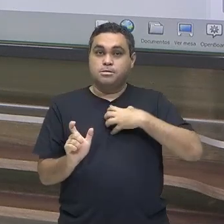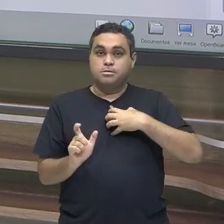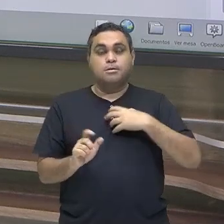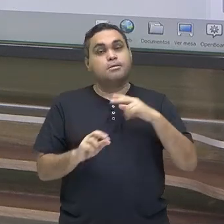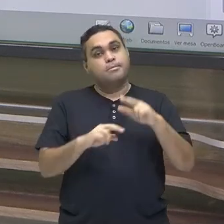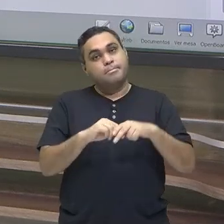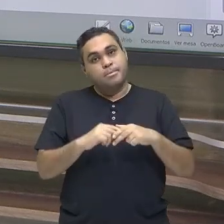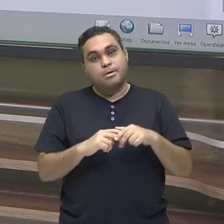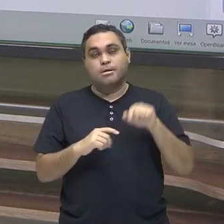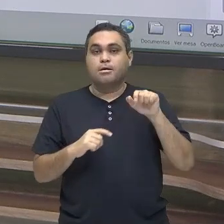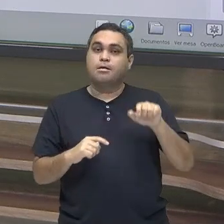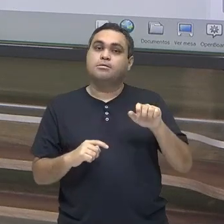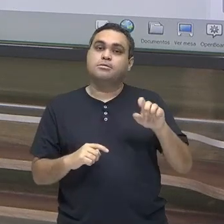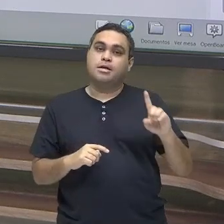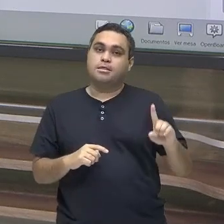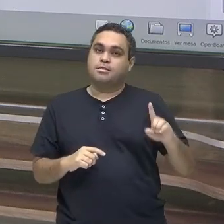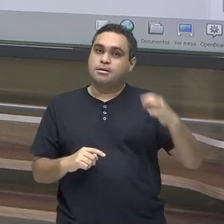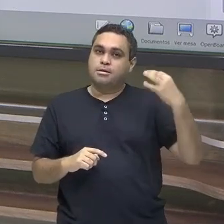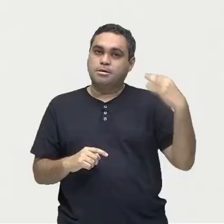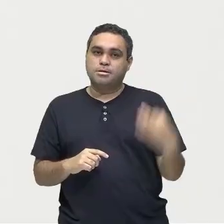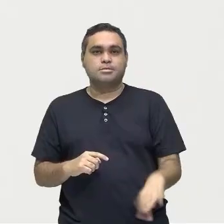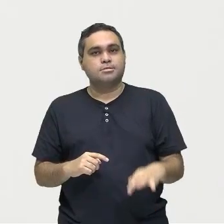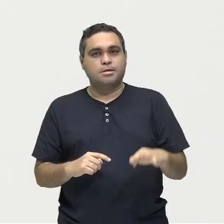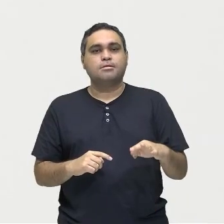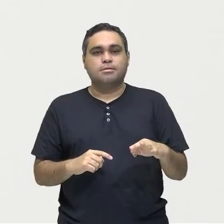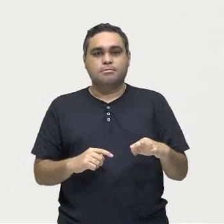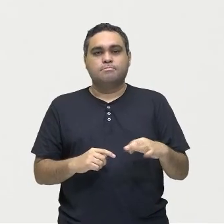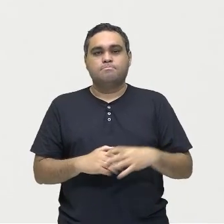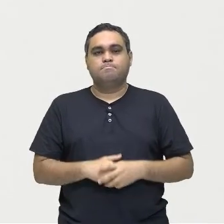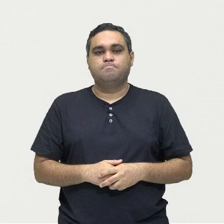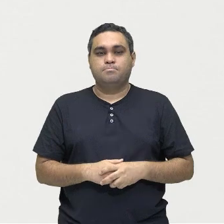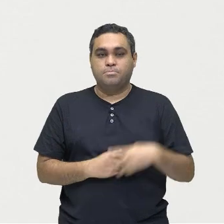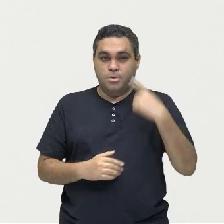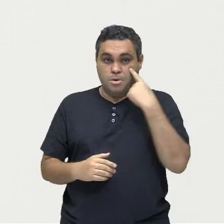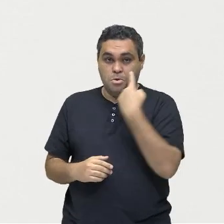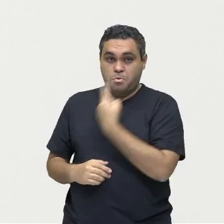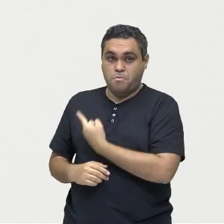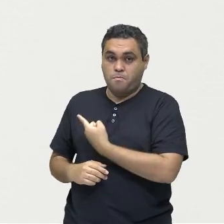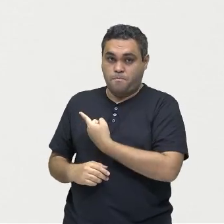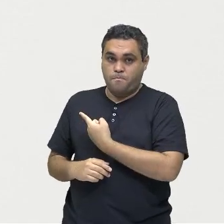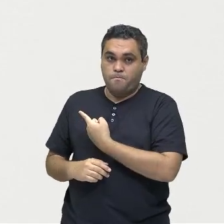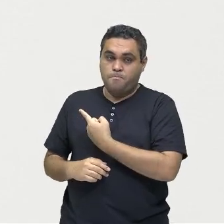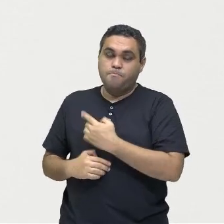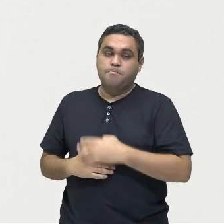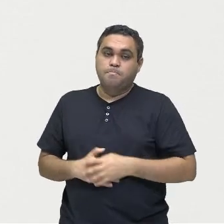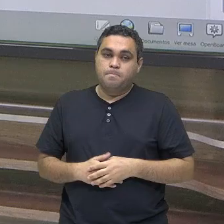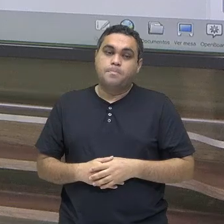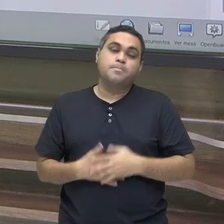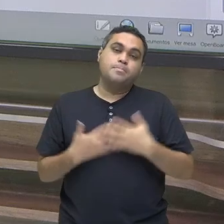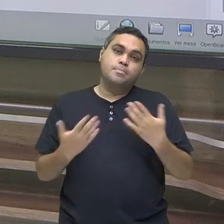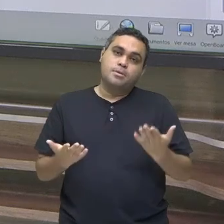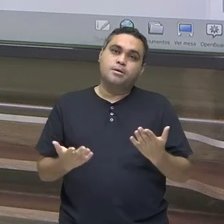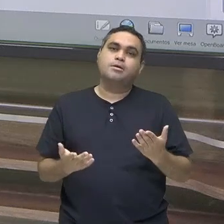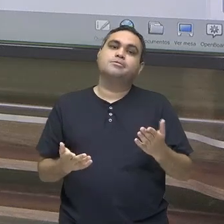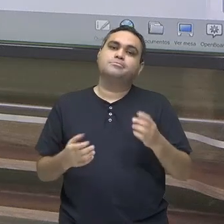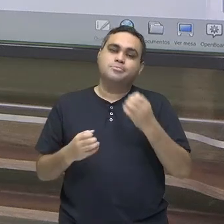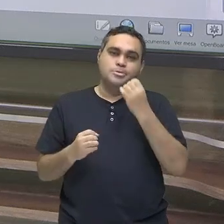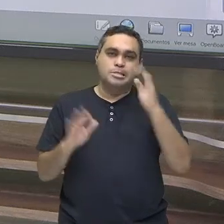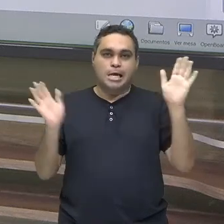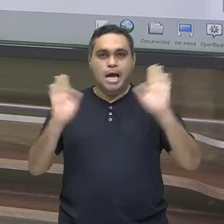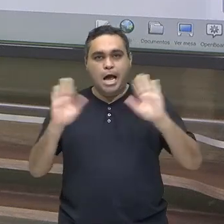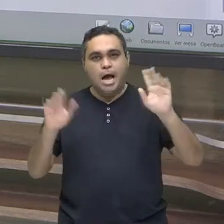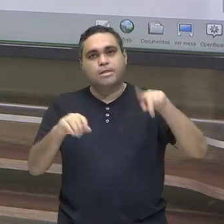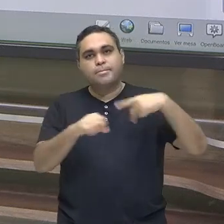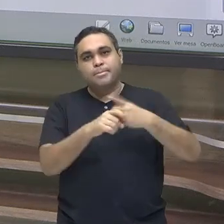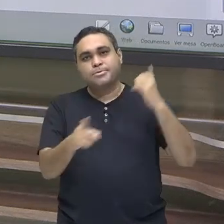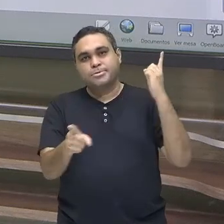aqui é a questão que nós estamos procurando. Deixo você rapidamente com o gabarito e já me despeço de você. Nos encontramos